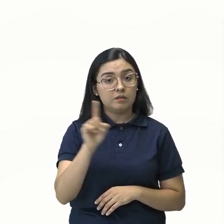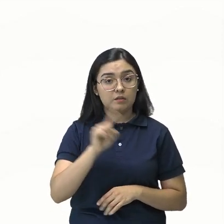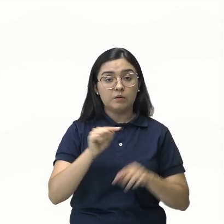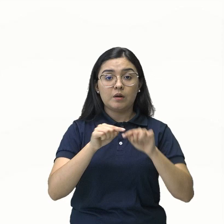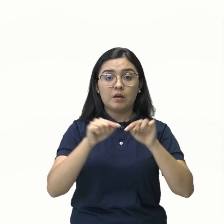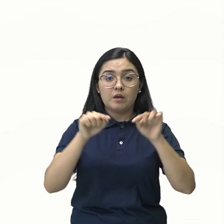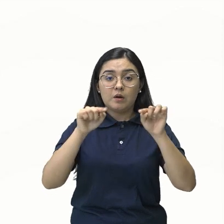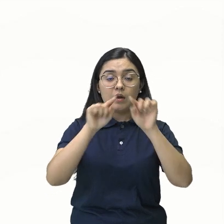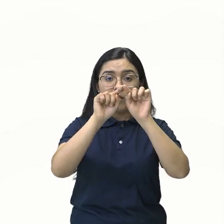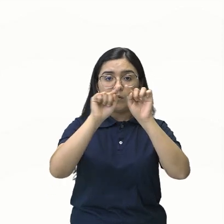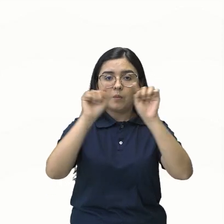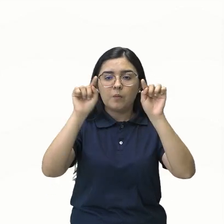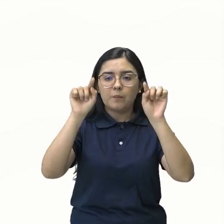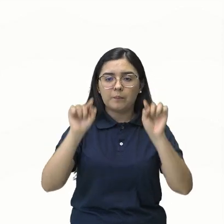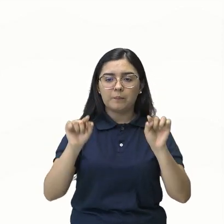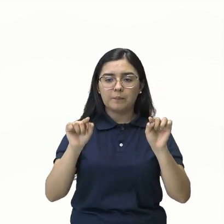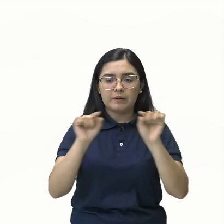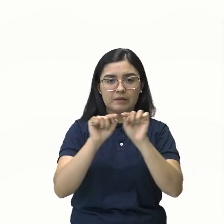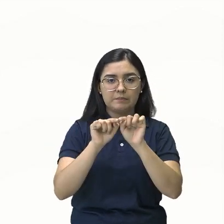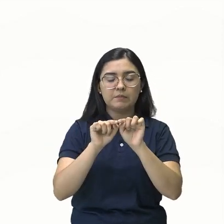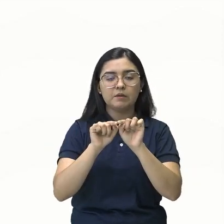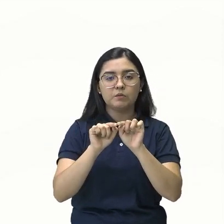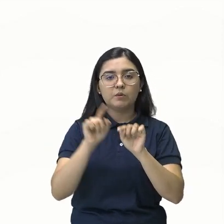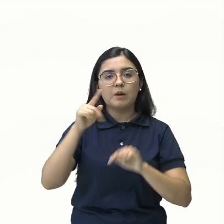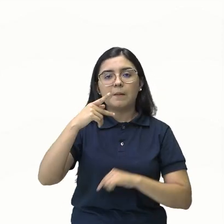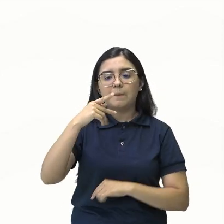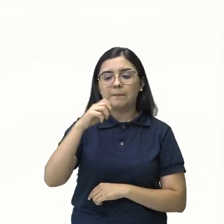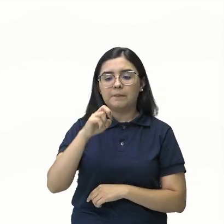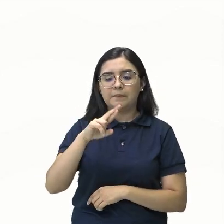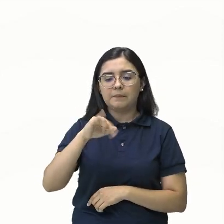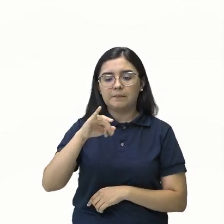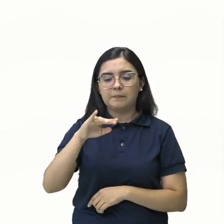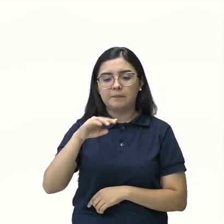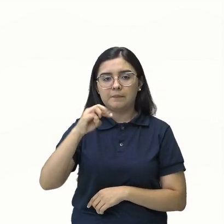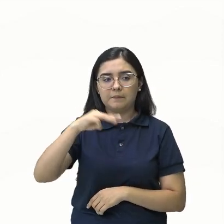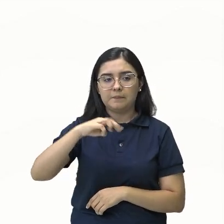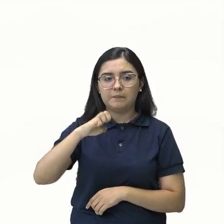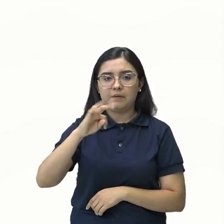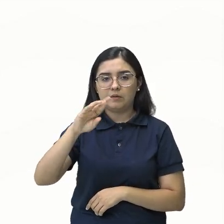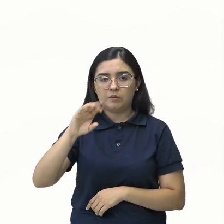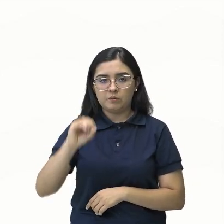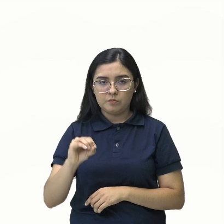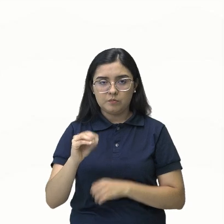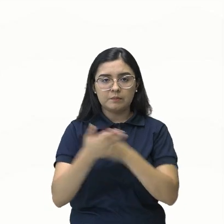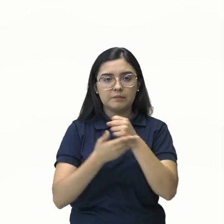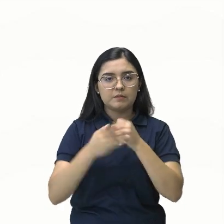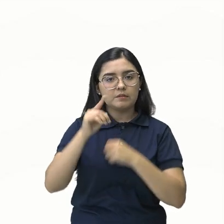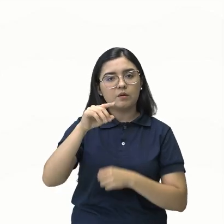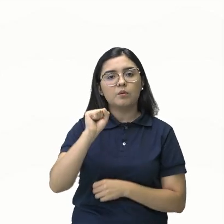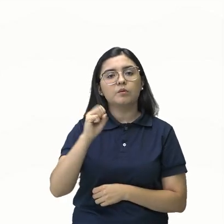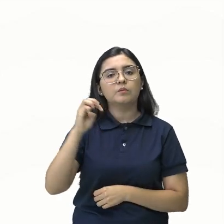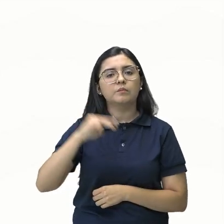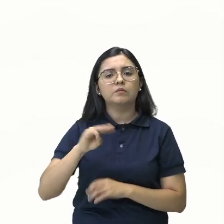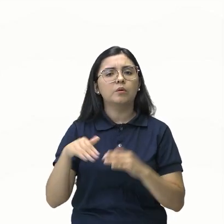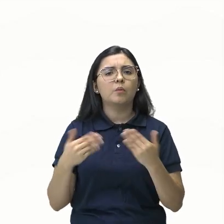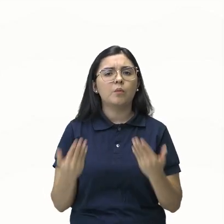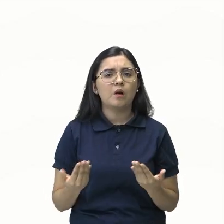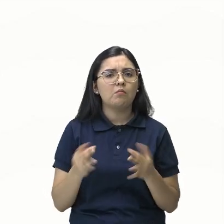perímetro, né, da minha base é 8 metros. Tá, professor, então quanto é que vai